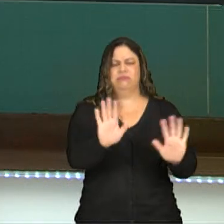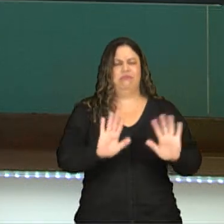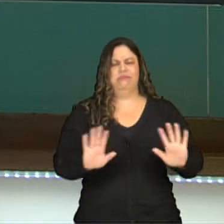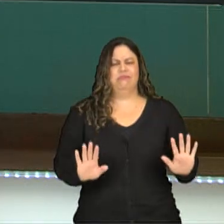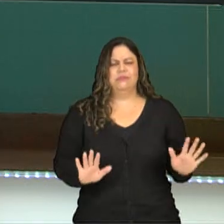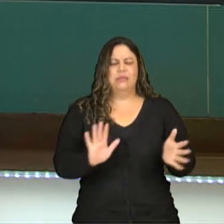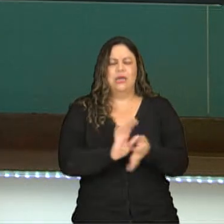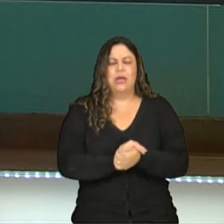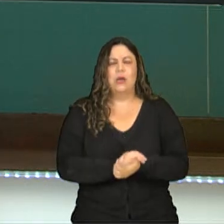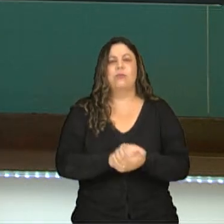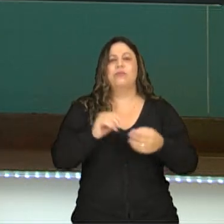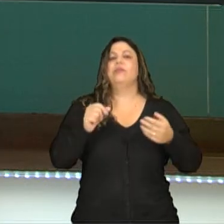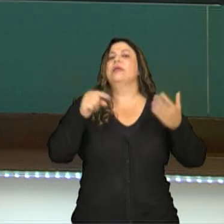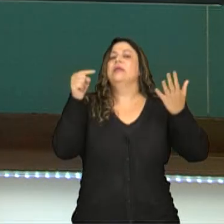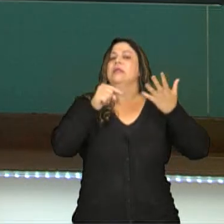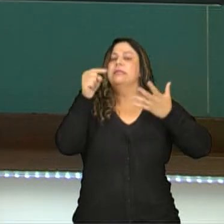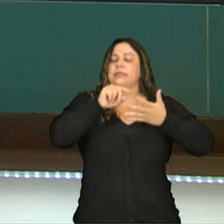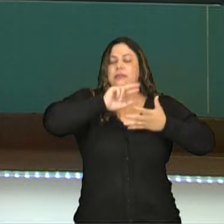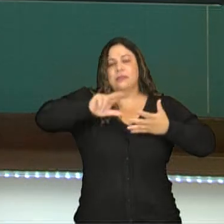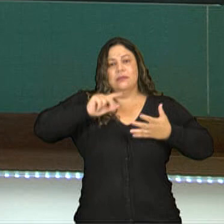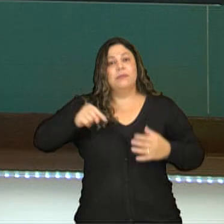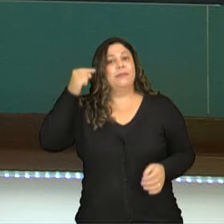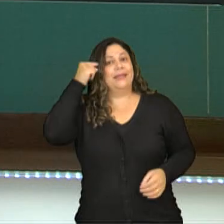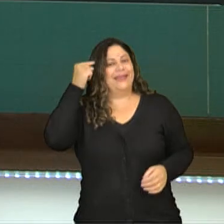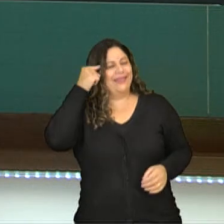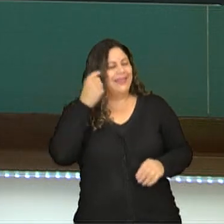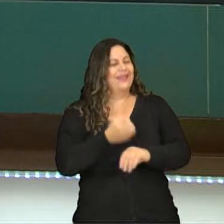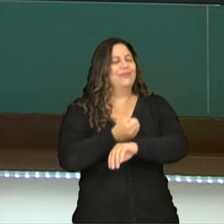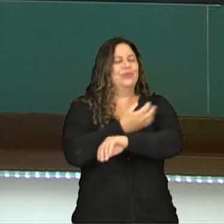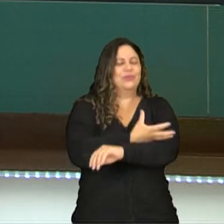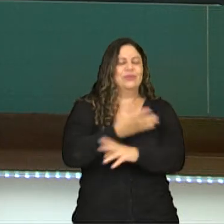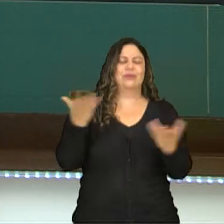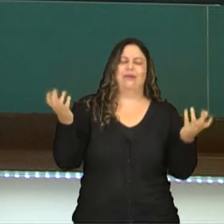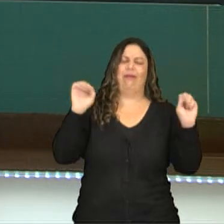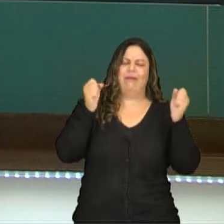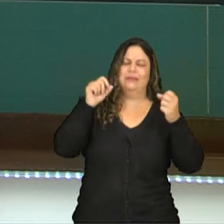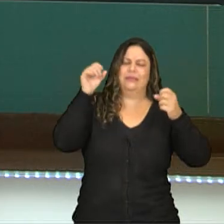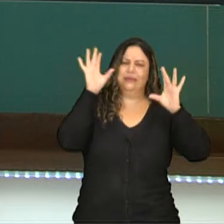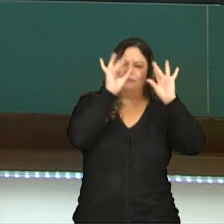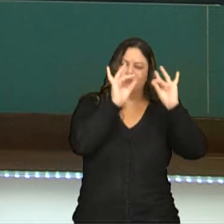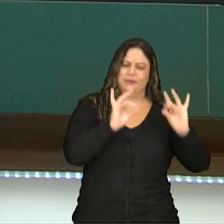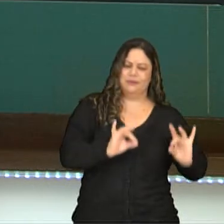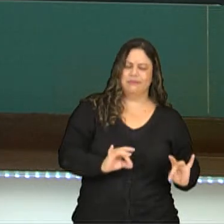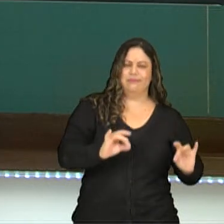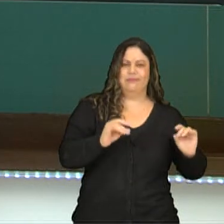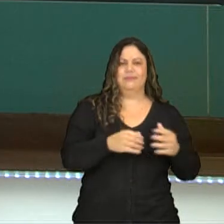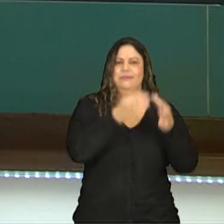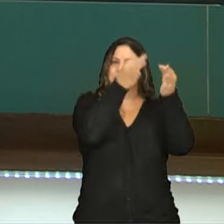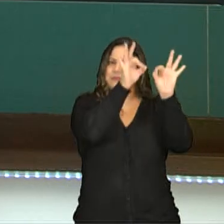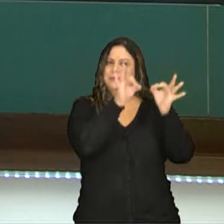aspectos aqui. Aspectos mentais, emocionais, estéticos, religiosos, entre outros. Tá?